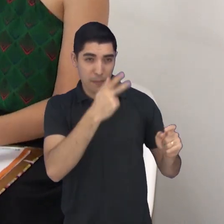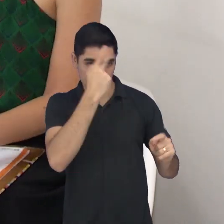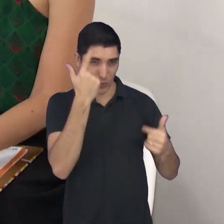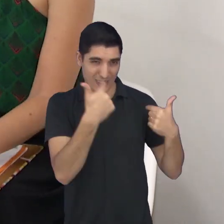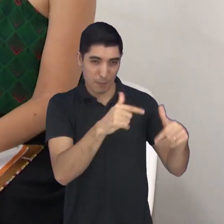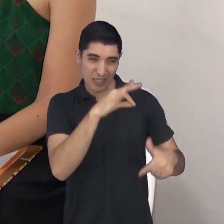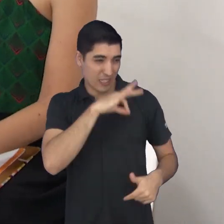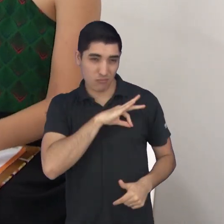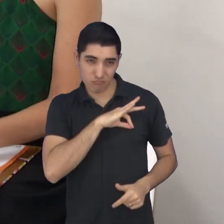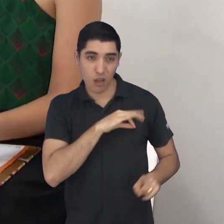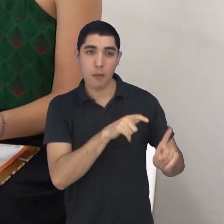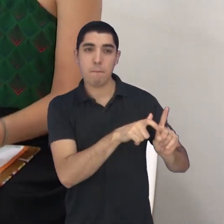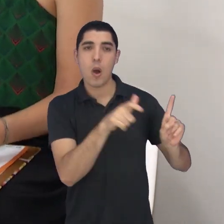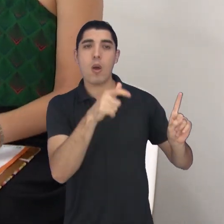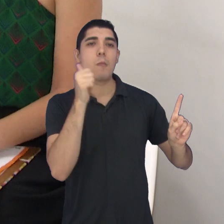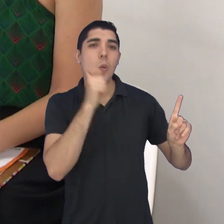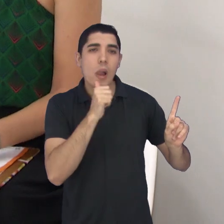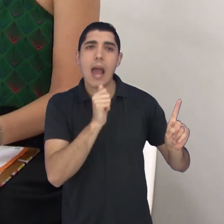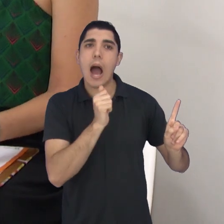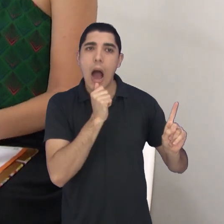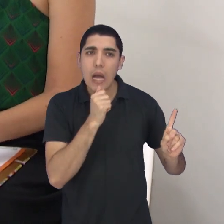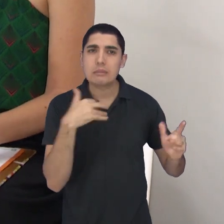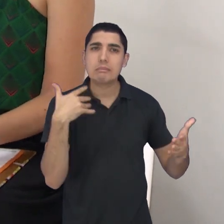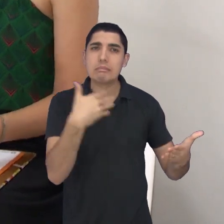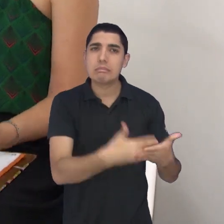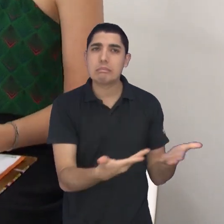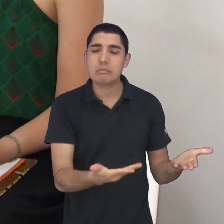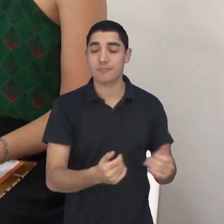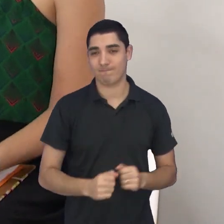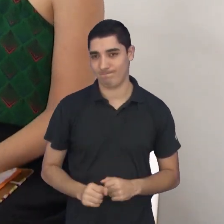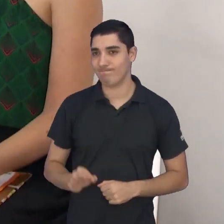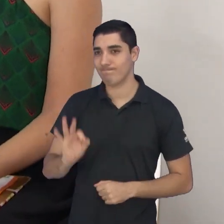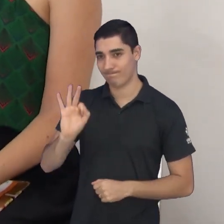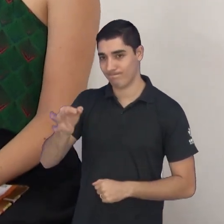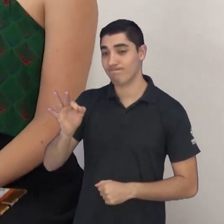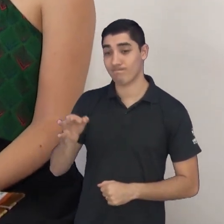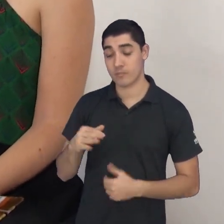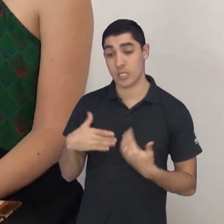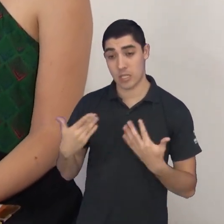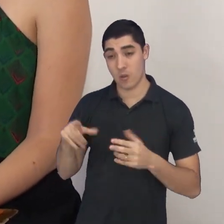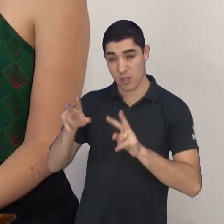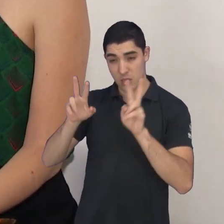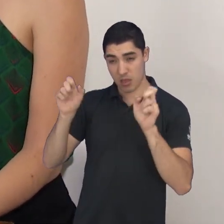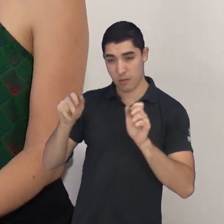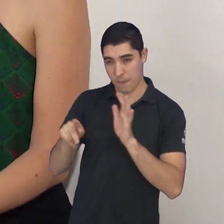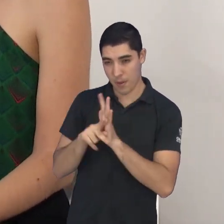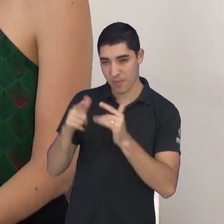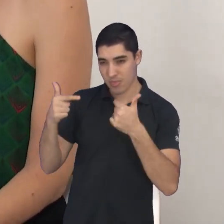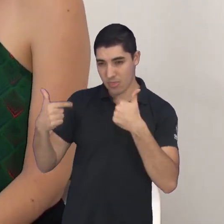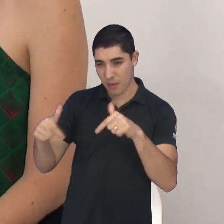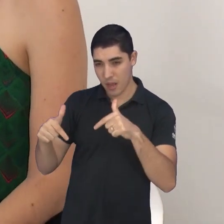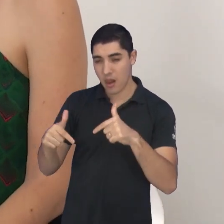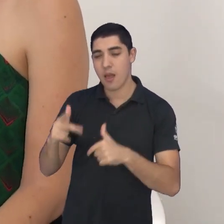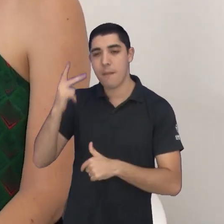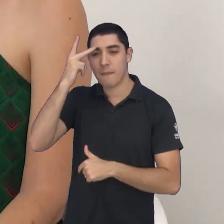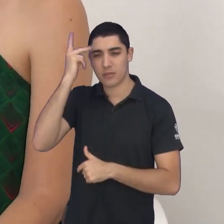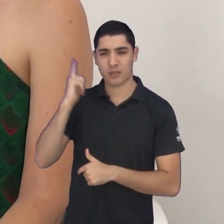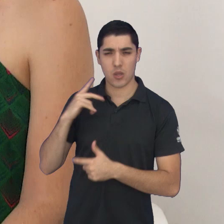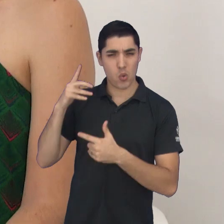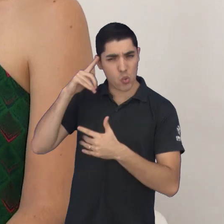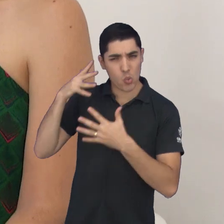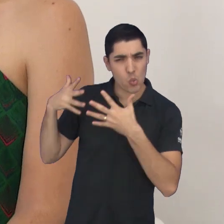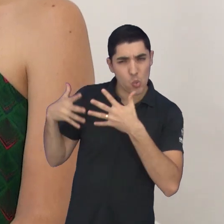mulheres. Isso mesmo. A ideia é que, assim, a gente, quando vai perceber sobre os trabalhos, muitas vezes a gente tem uma confusão, né?